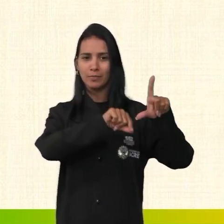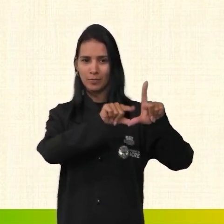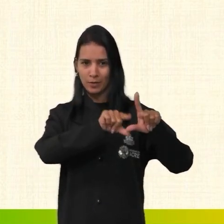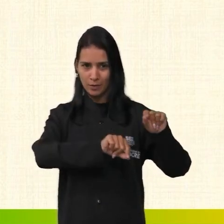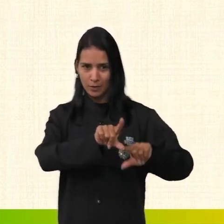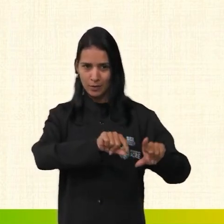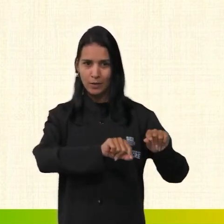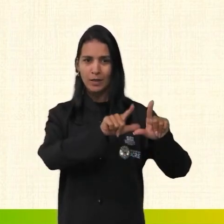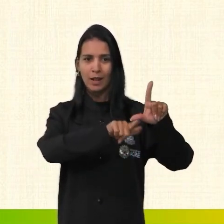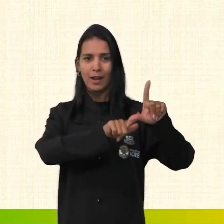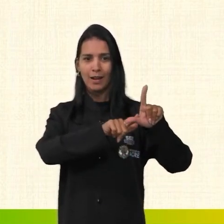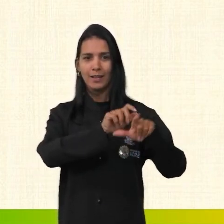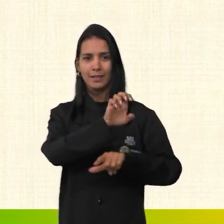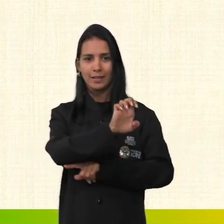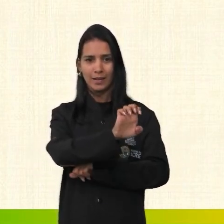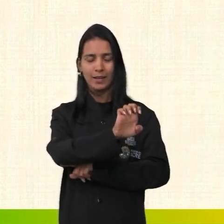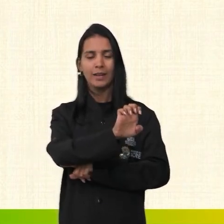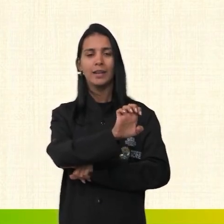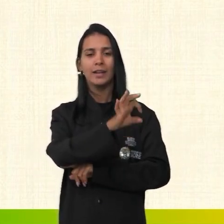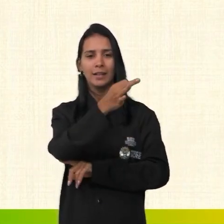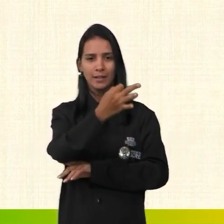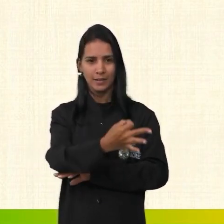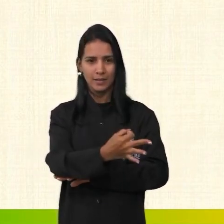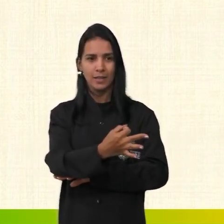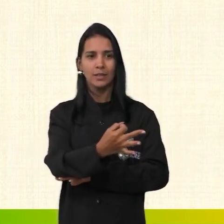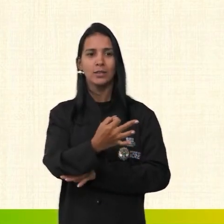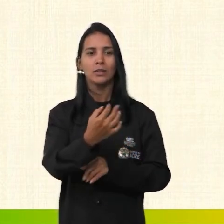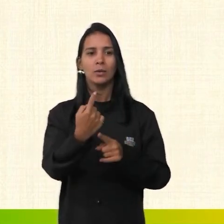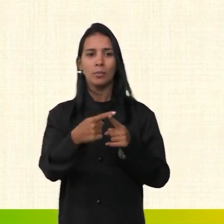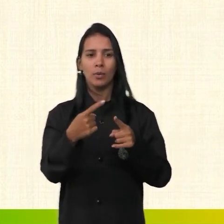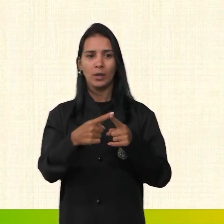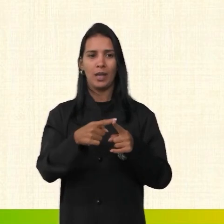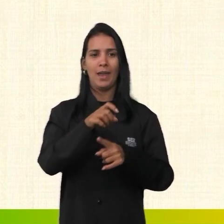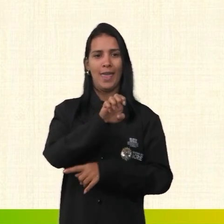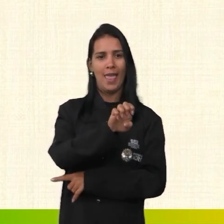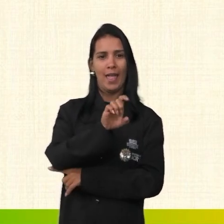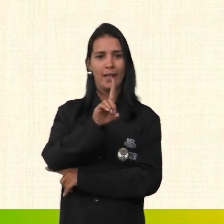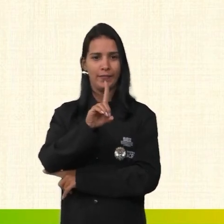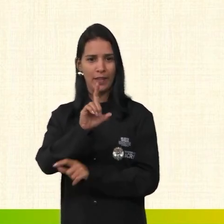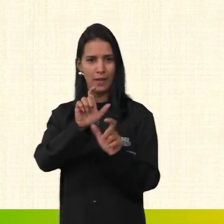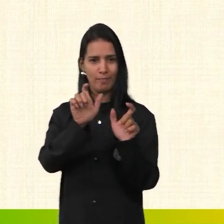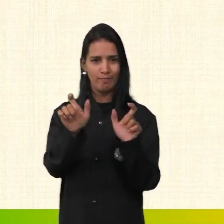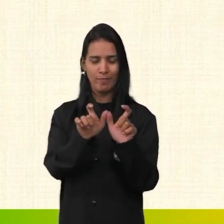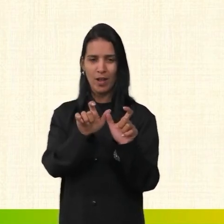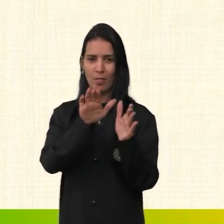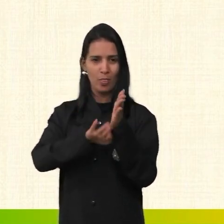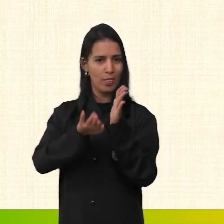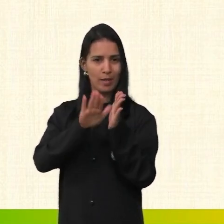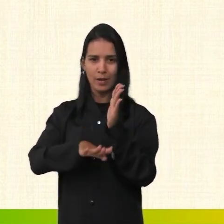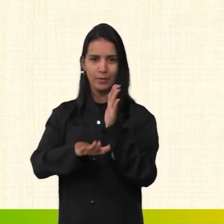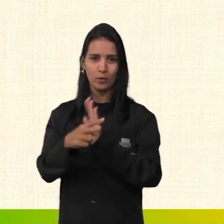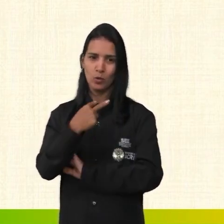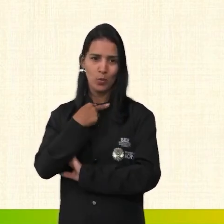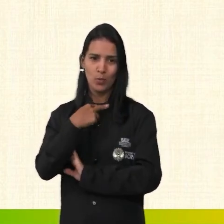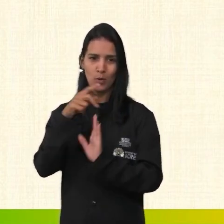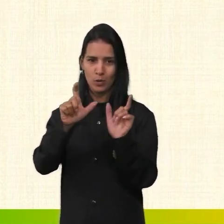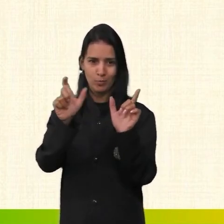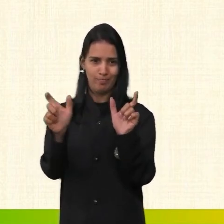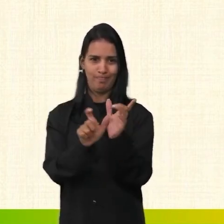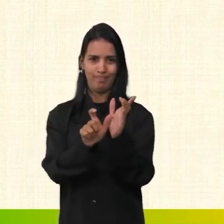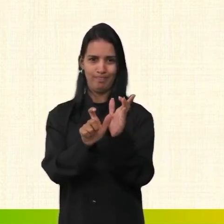gabarito aqui da questão, por conta desse ED que ele não deveria estar presente na questão,